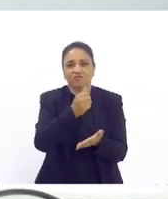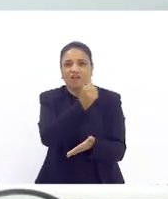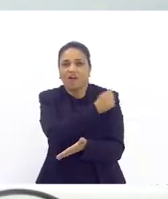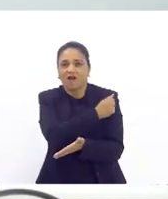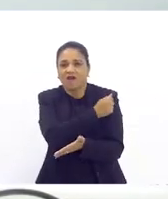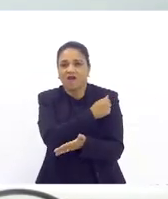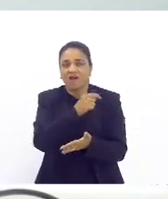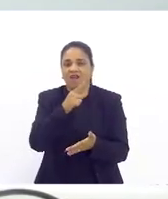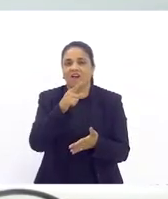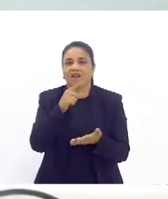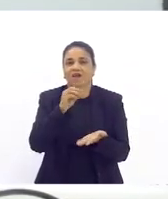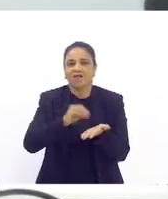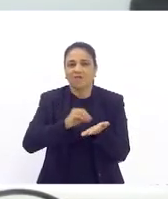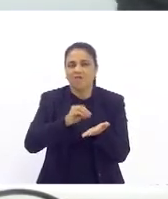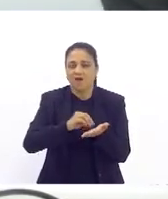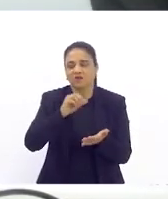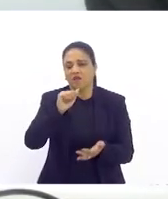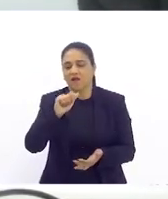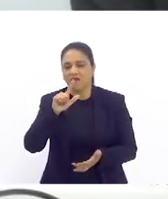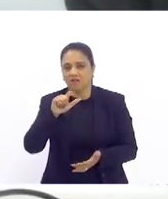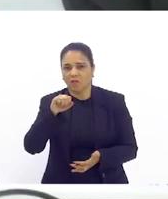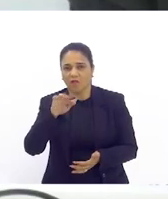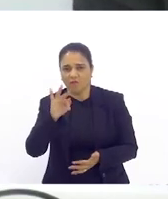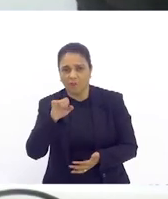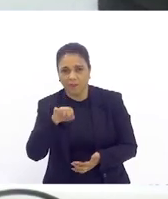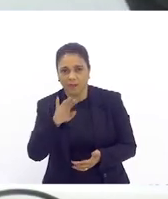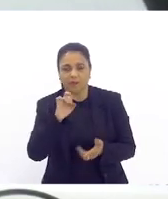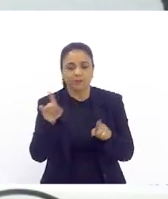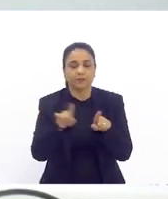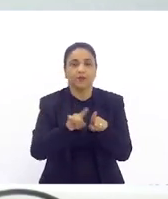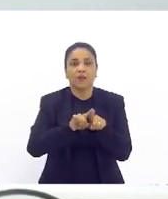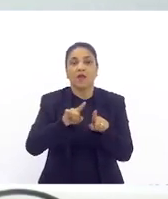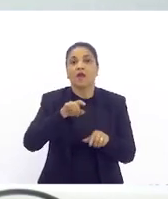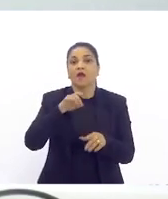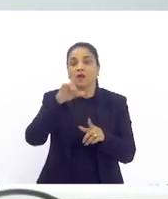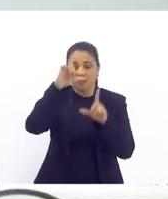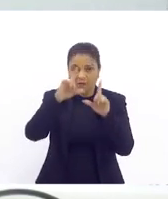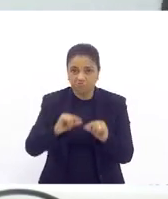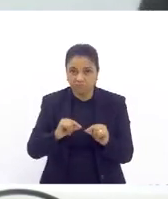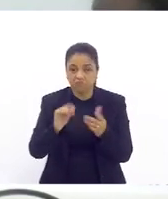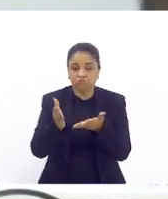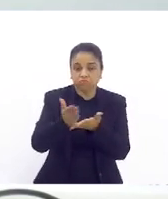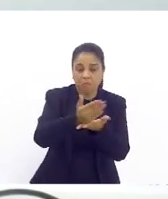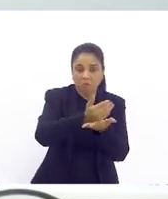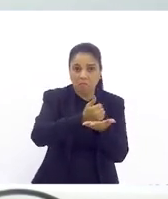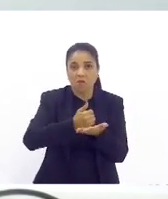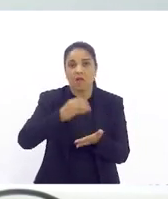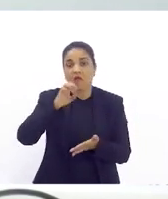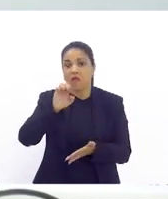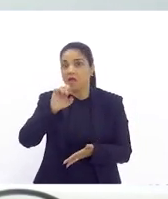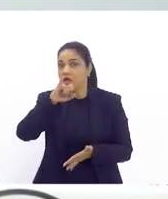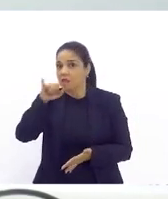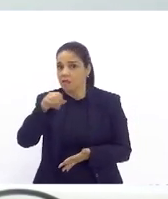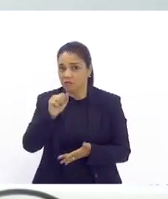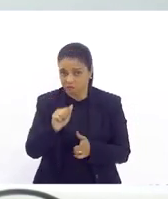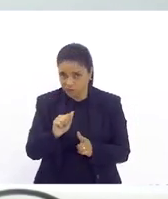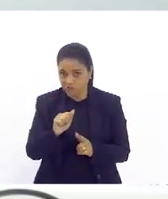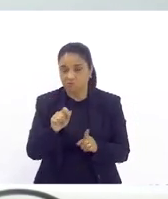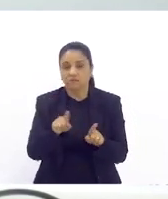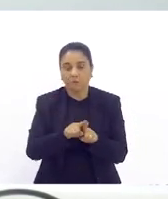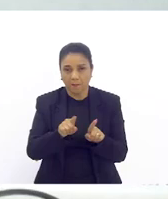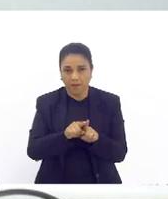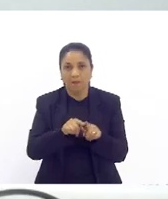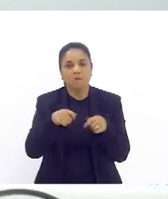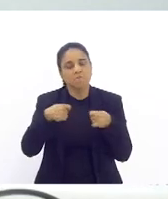matrículas na educação infantil da oferta do EJA que tem caído assombrosamente Então nós não vemos isso como impeditivo